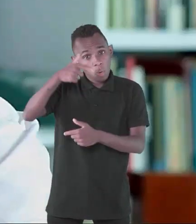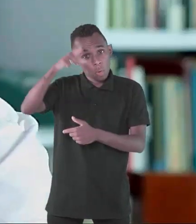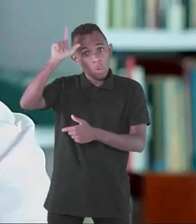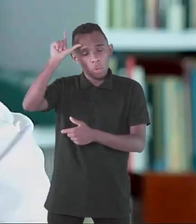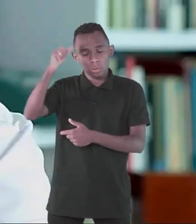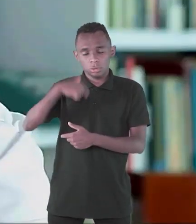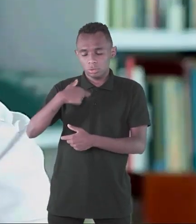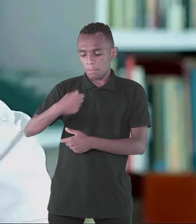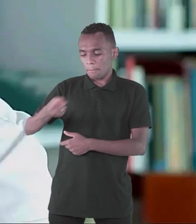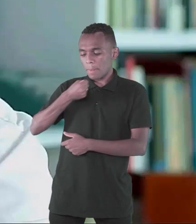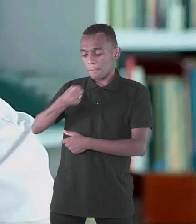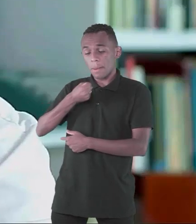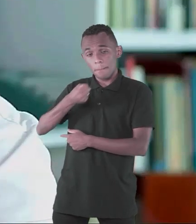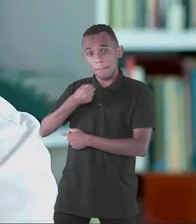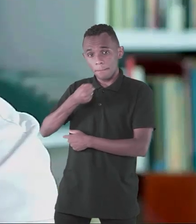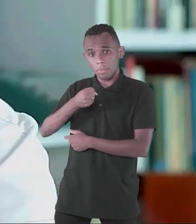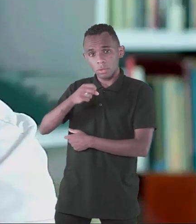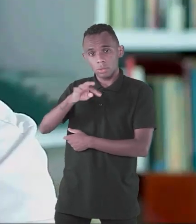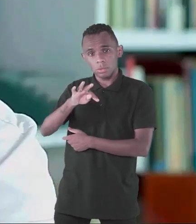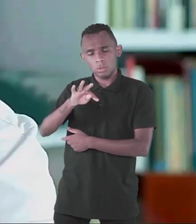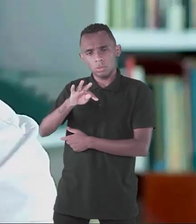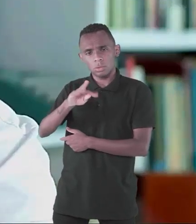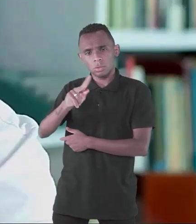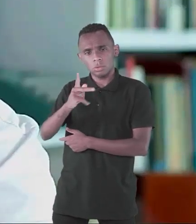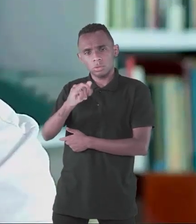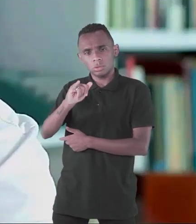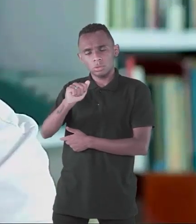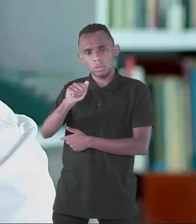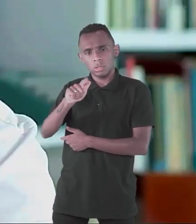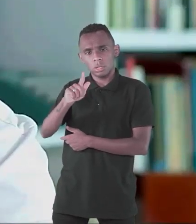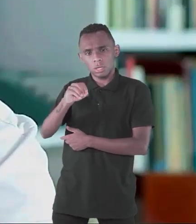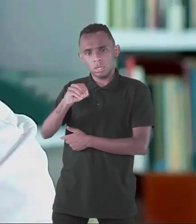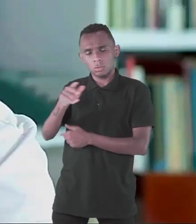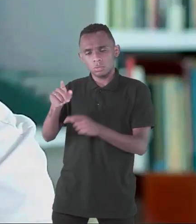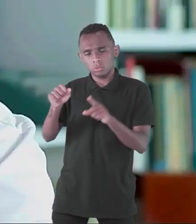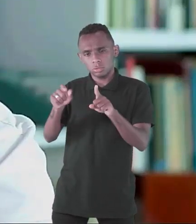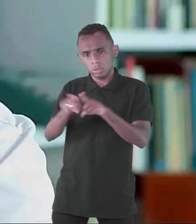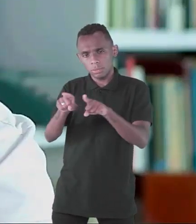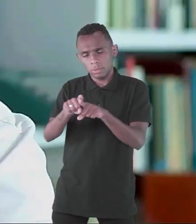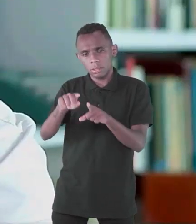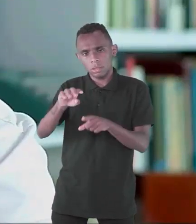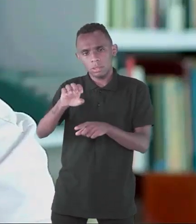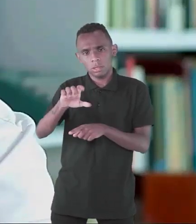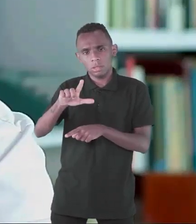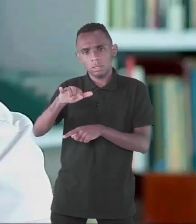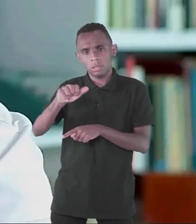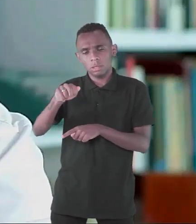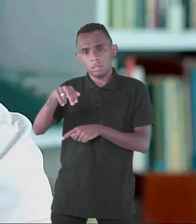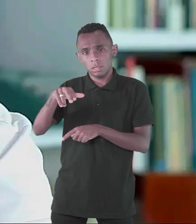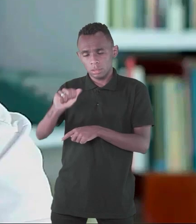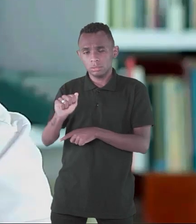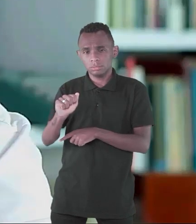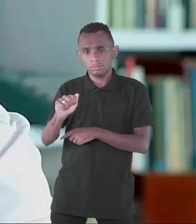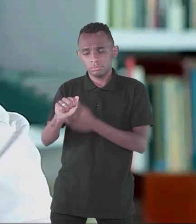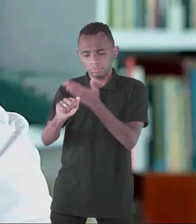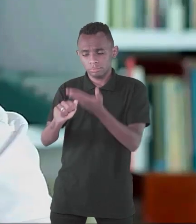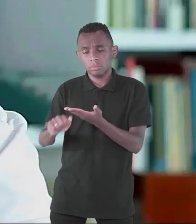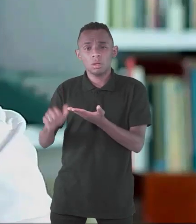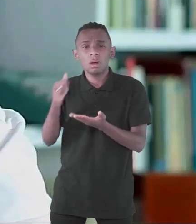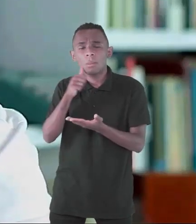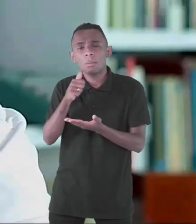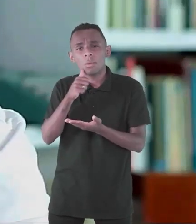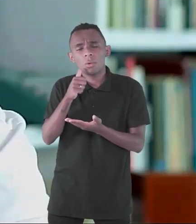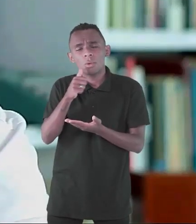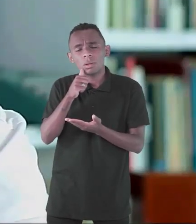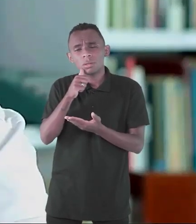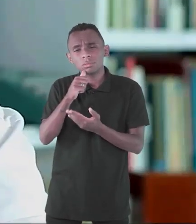fiz uma entrevista com o Thiago Amparo e a Eliana Alves Cruz. E a Eliana falou